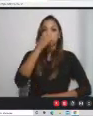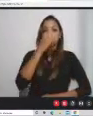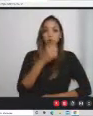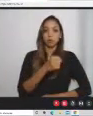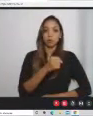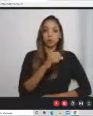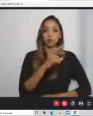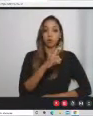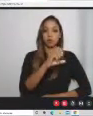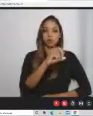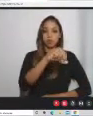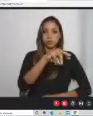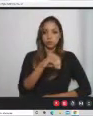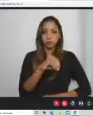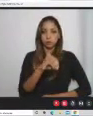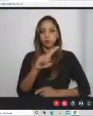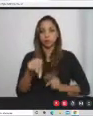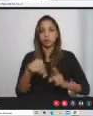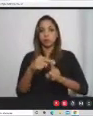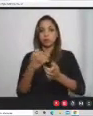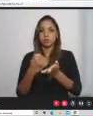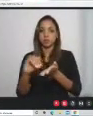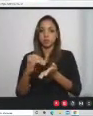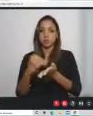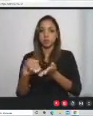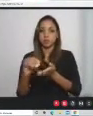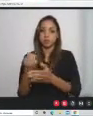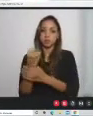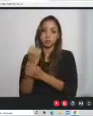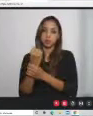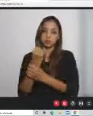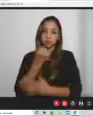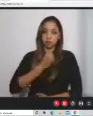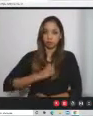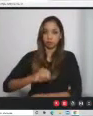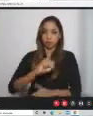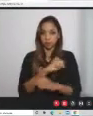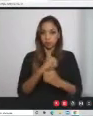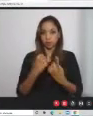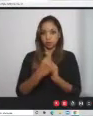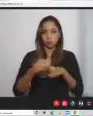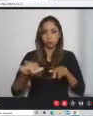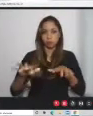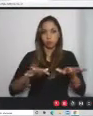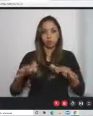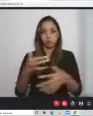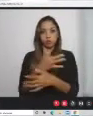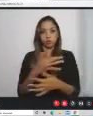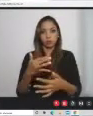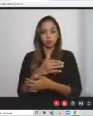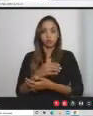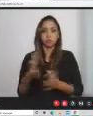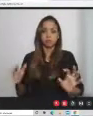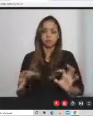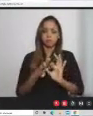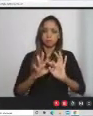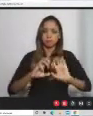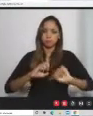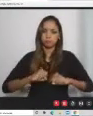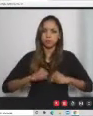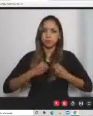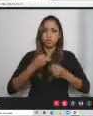Cunha, extensivo à Secretaria Municipal de Segurança e Defesa Social e Mobilidade Urbana, SESDEM, que unam esforços para a construção